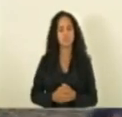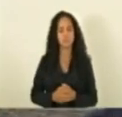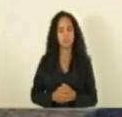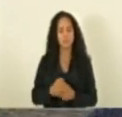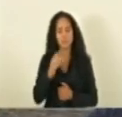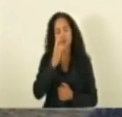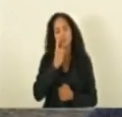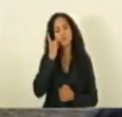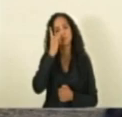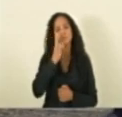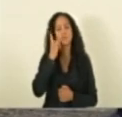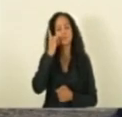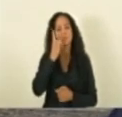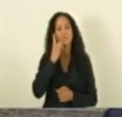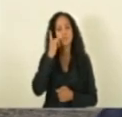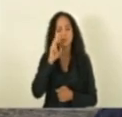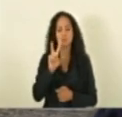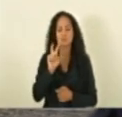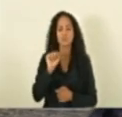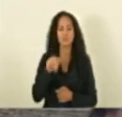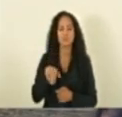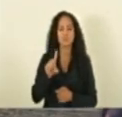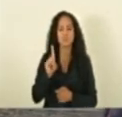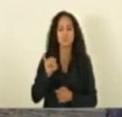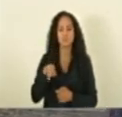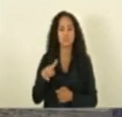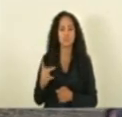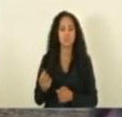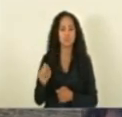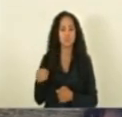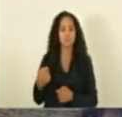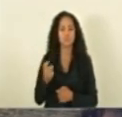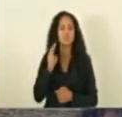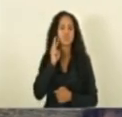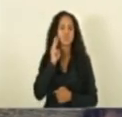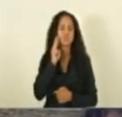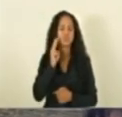Como vota o deputado Vandinho Leite?